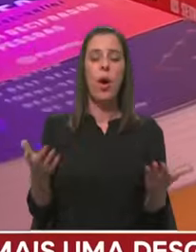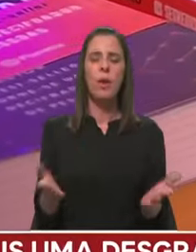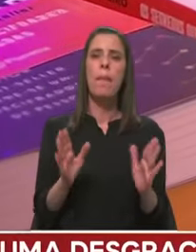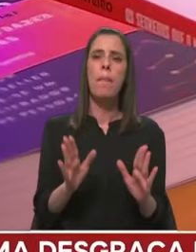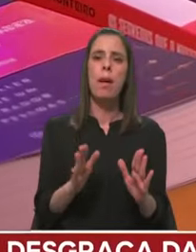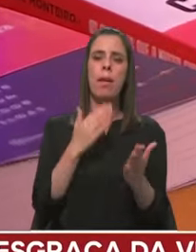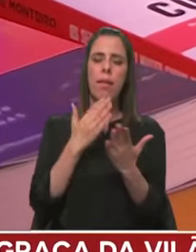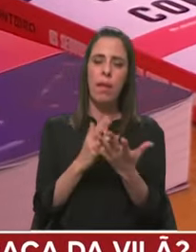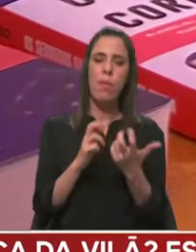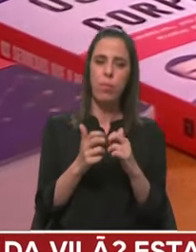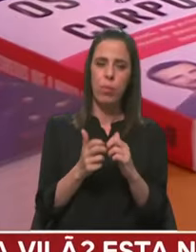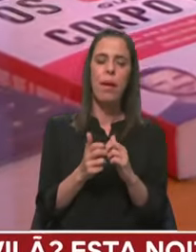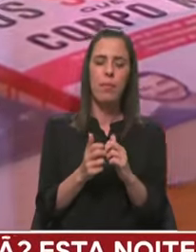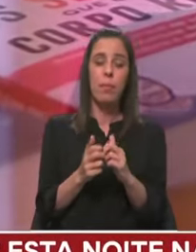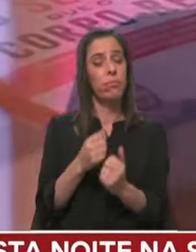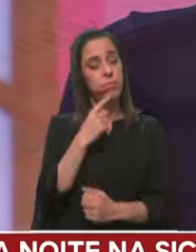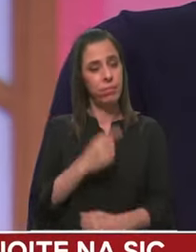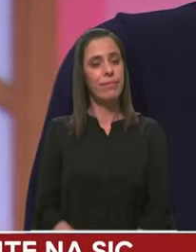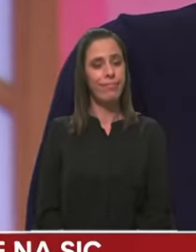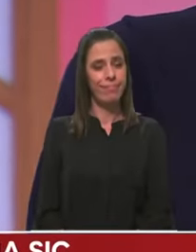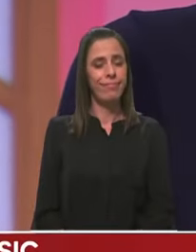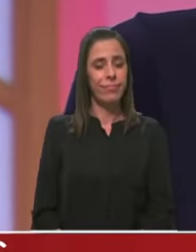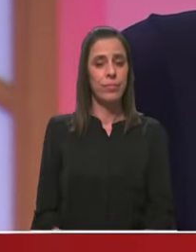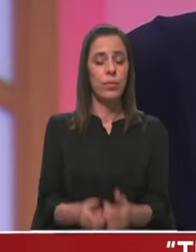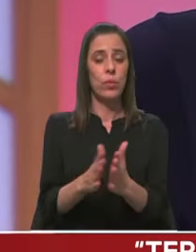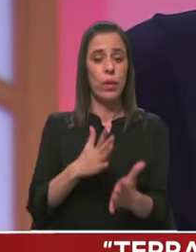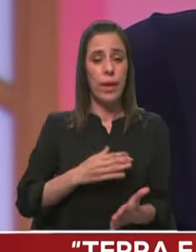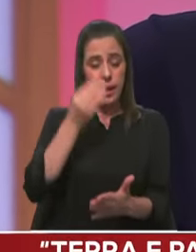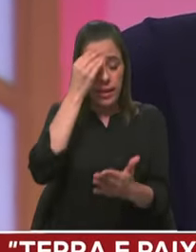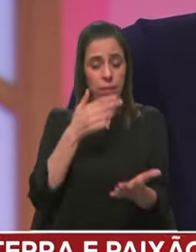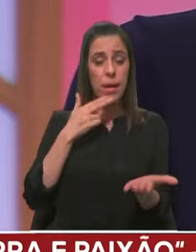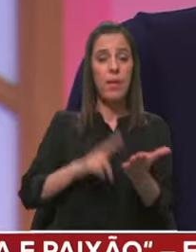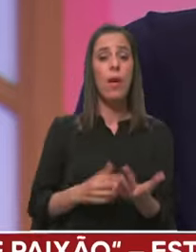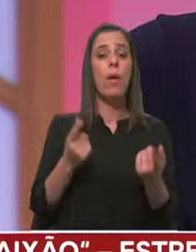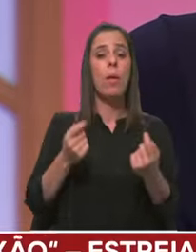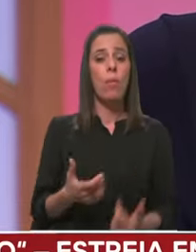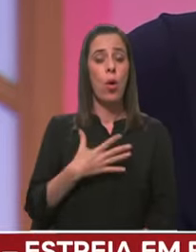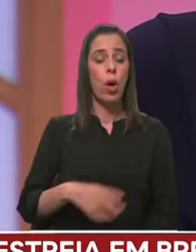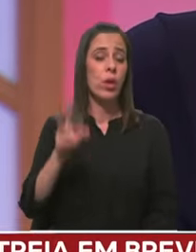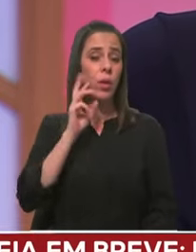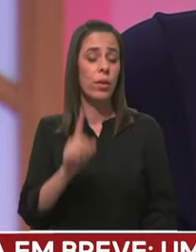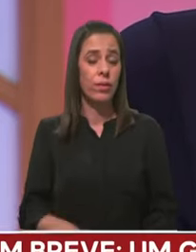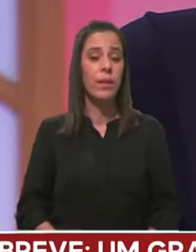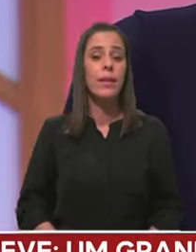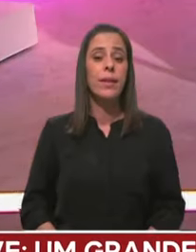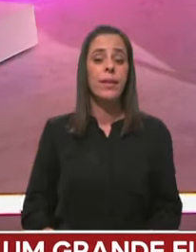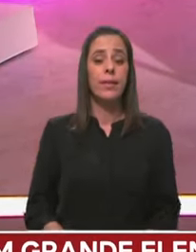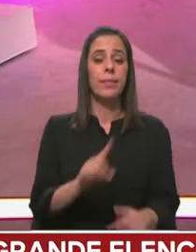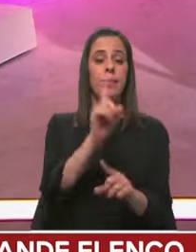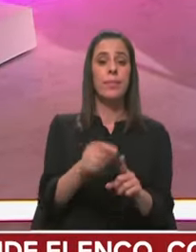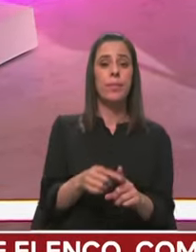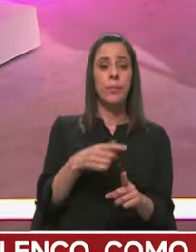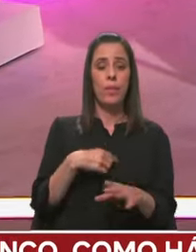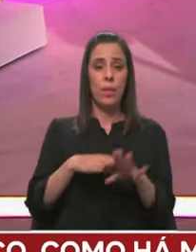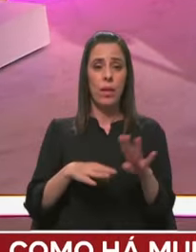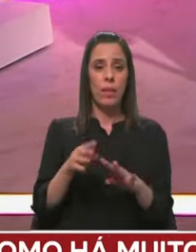Mas isso também traz polémica não traz Sim muita muita Porque toda a gente quer saber a verdade mas poucas pessoas gostam de ouvir e a questão é quando eu